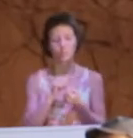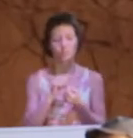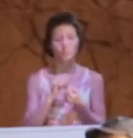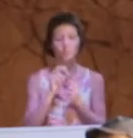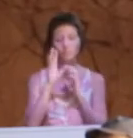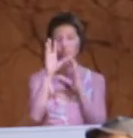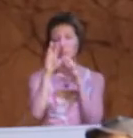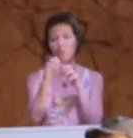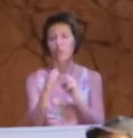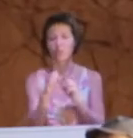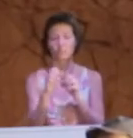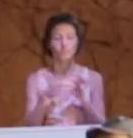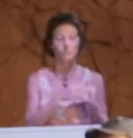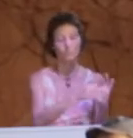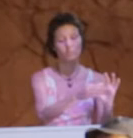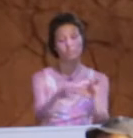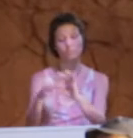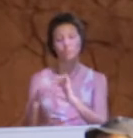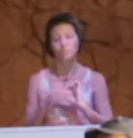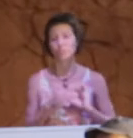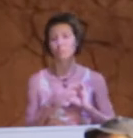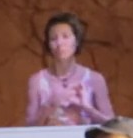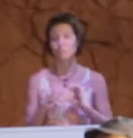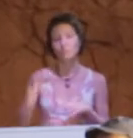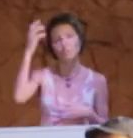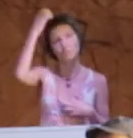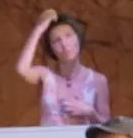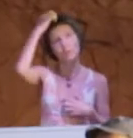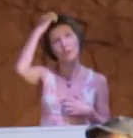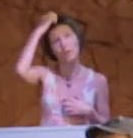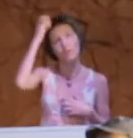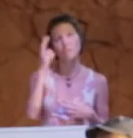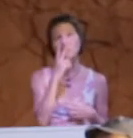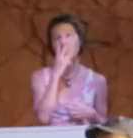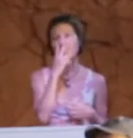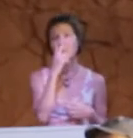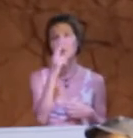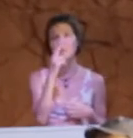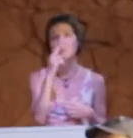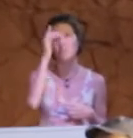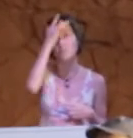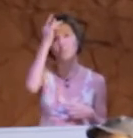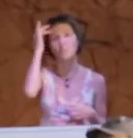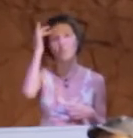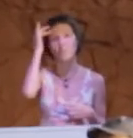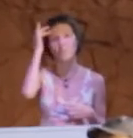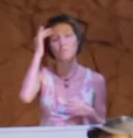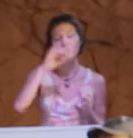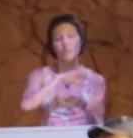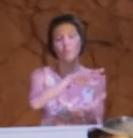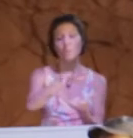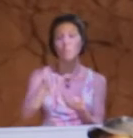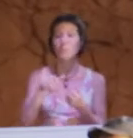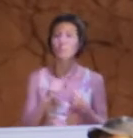nos comparando como um macaco, é muito contraditório no sistema de que aqui fora, no mundo externo, ser chamado